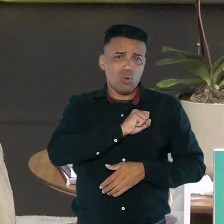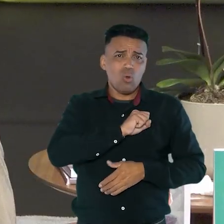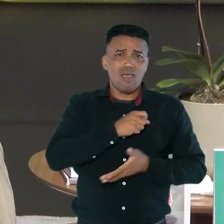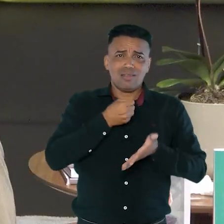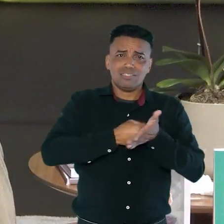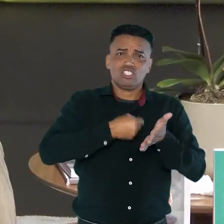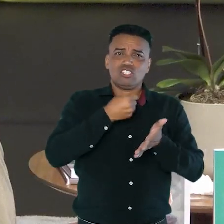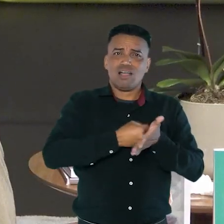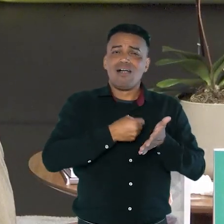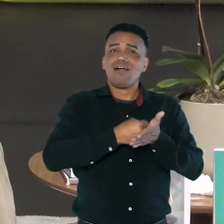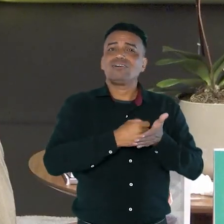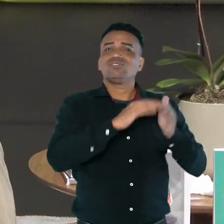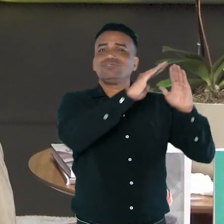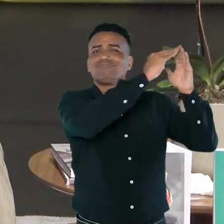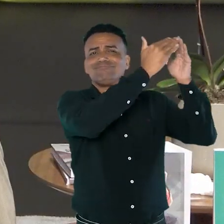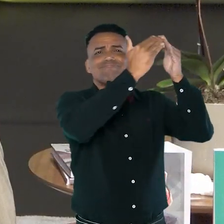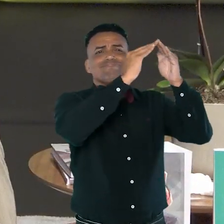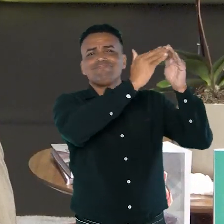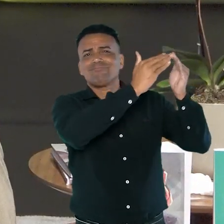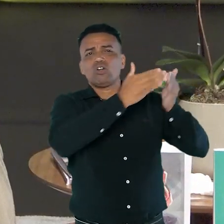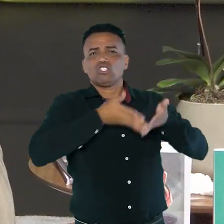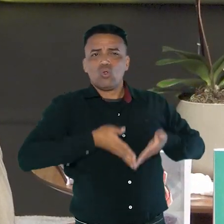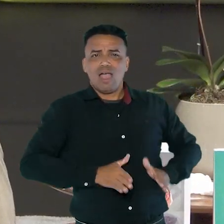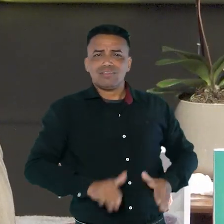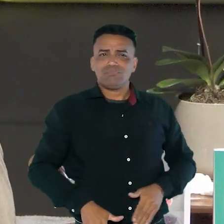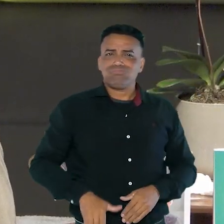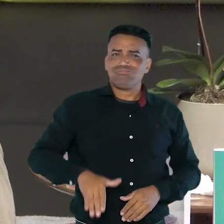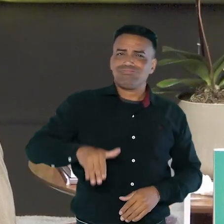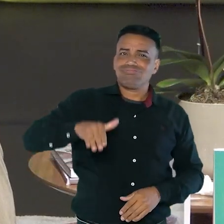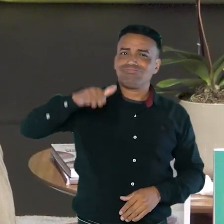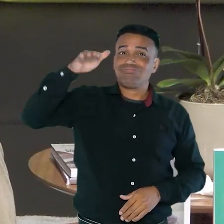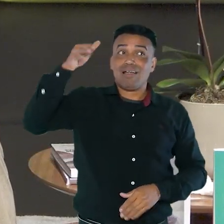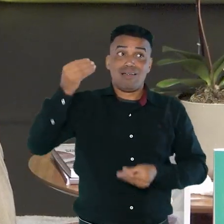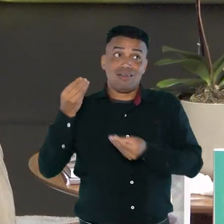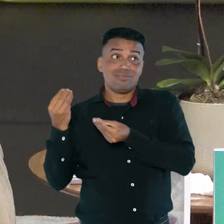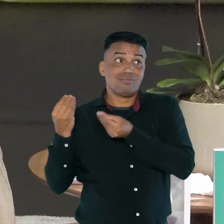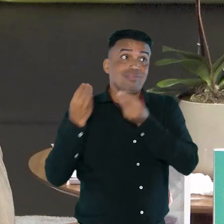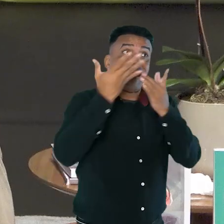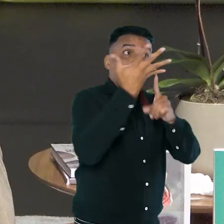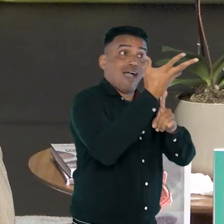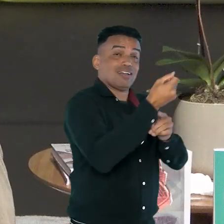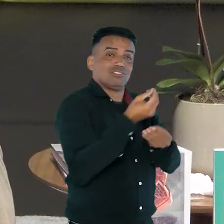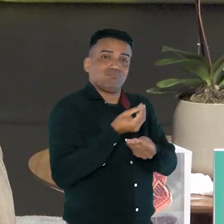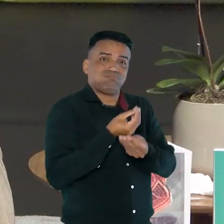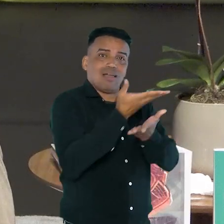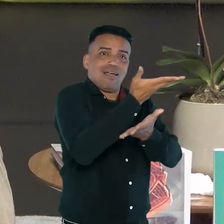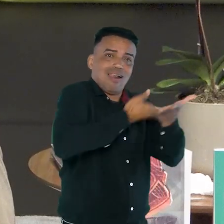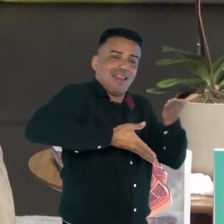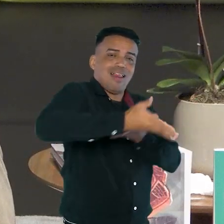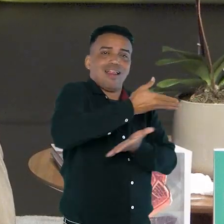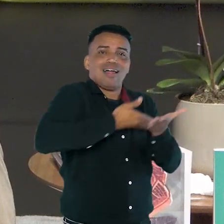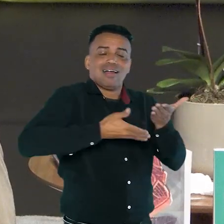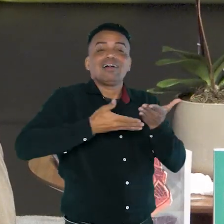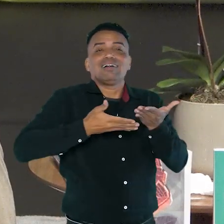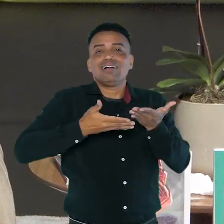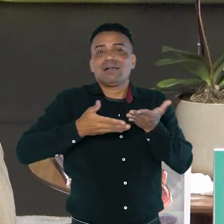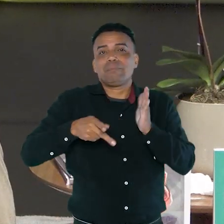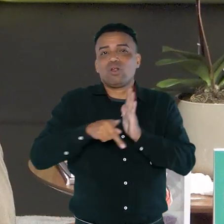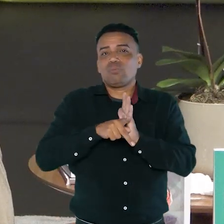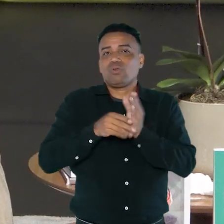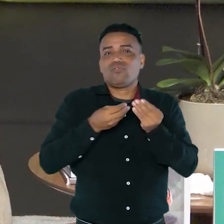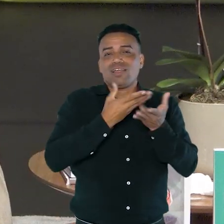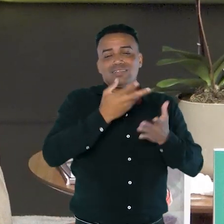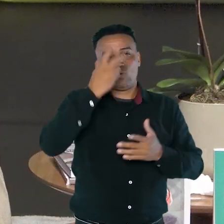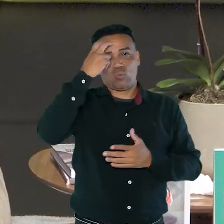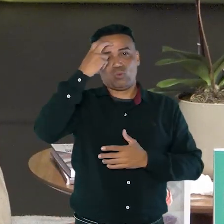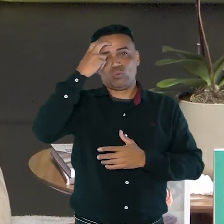é dedicado às ruas onde eu nasci, onde eu vivi, e devolver para ela em forma de arte, como diria Solano, Trindade, em forma de